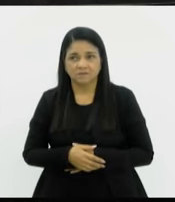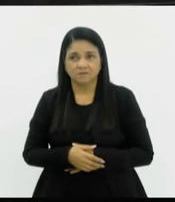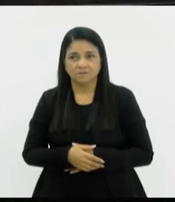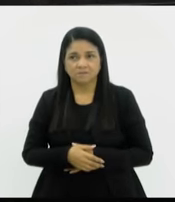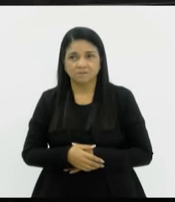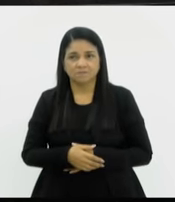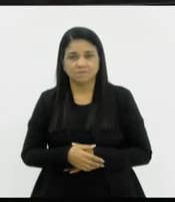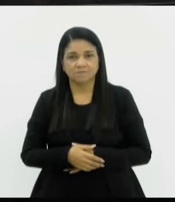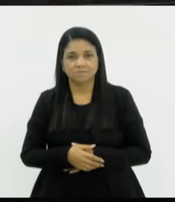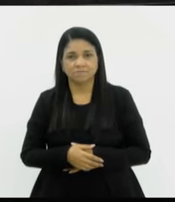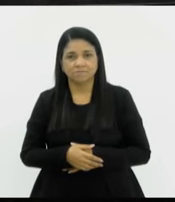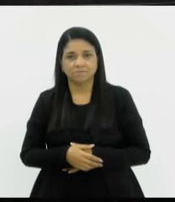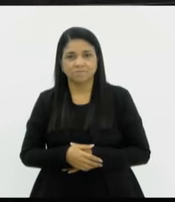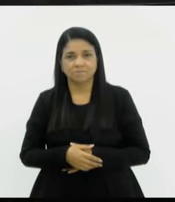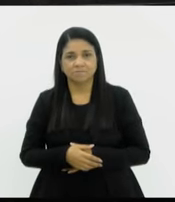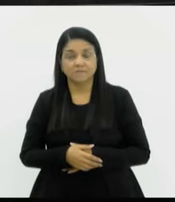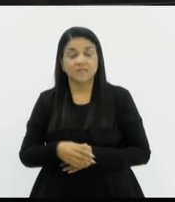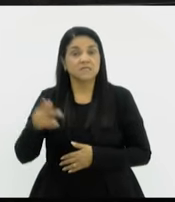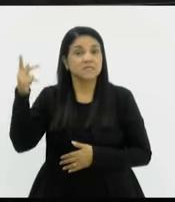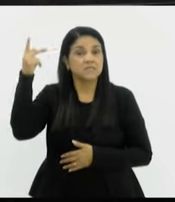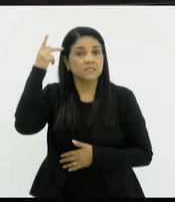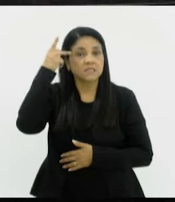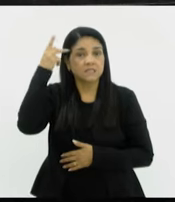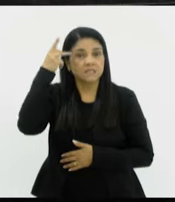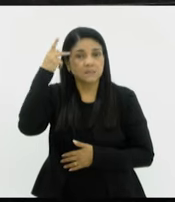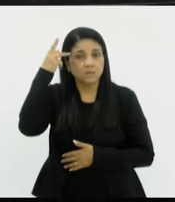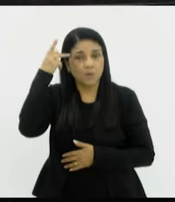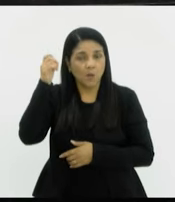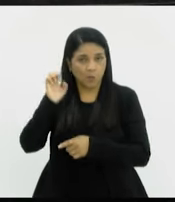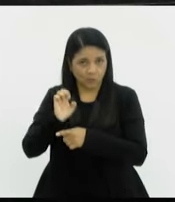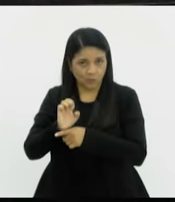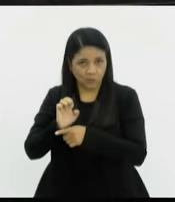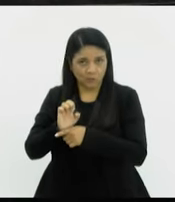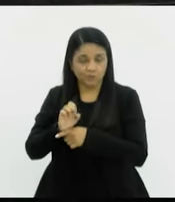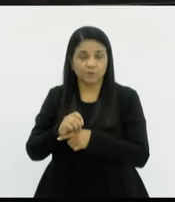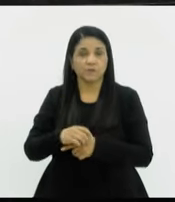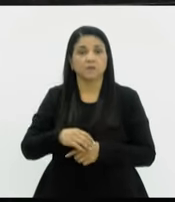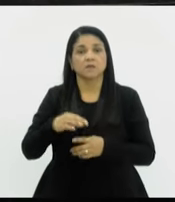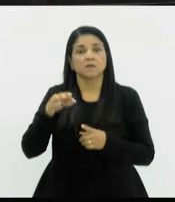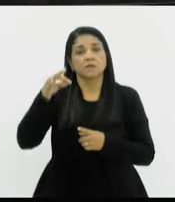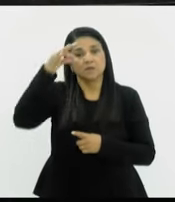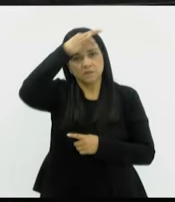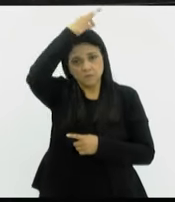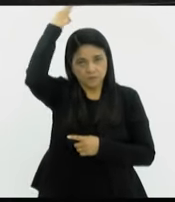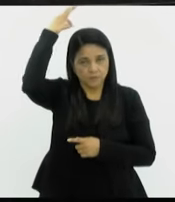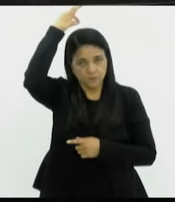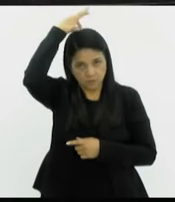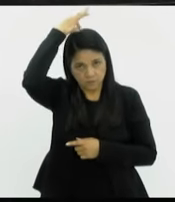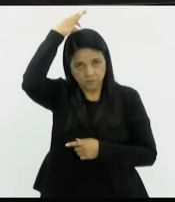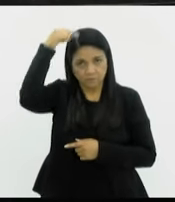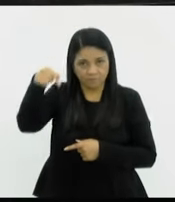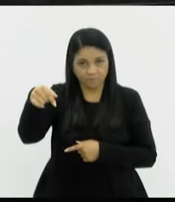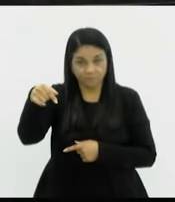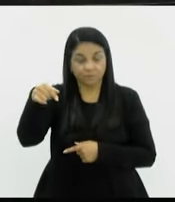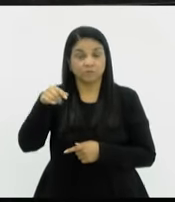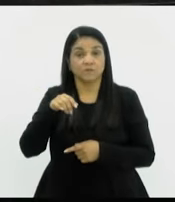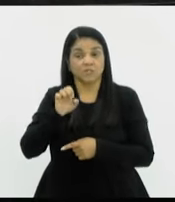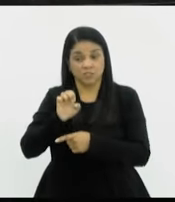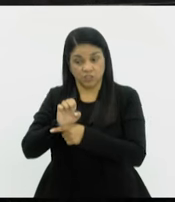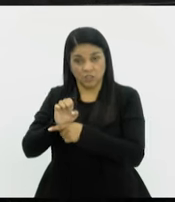R$ 40. Em São Paulo e Espírito Santo, estou falando só de estados do